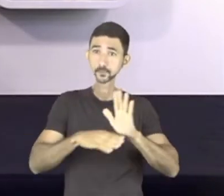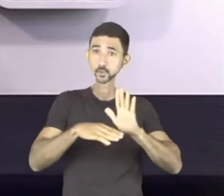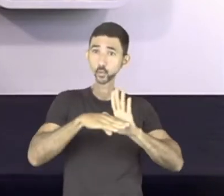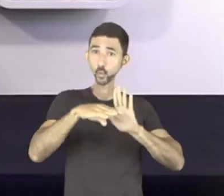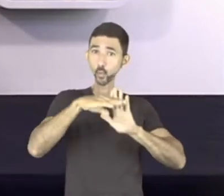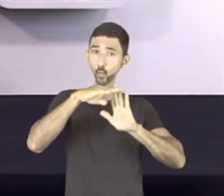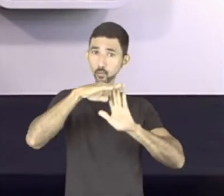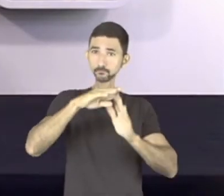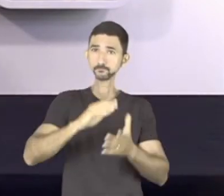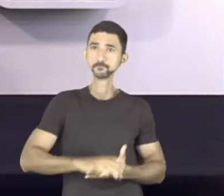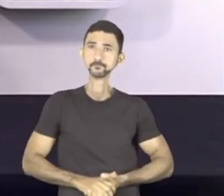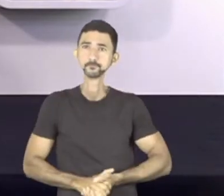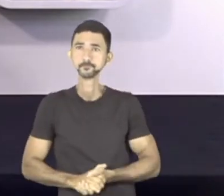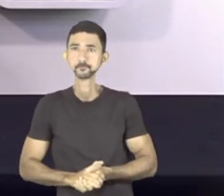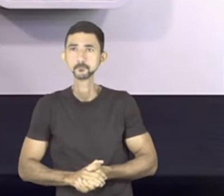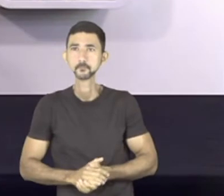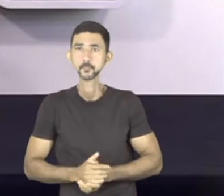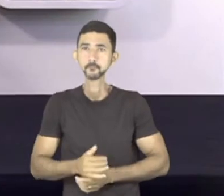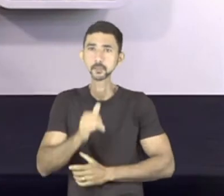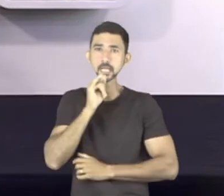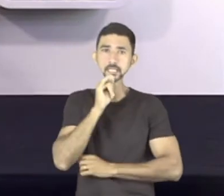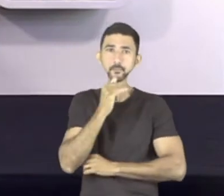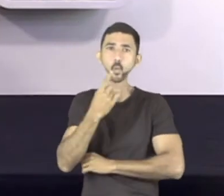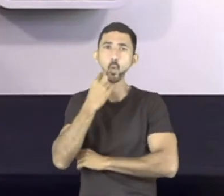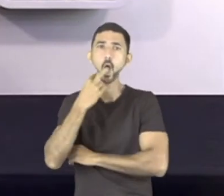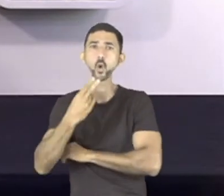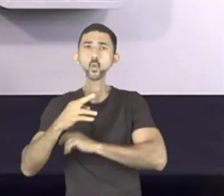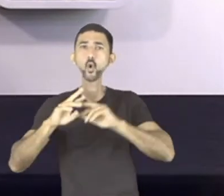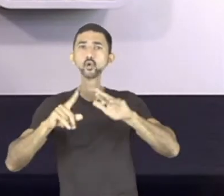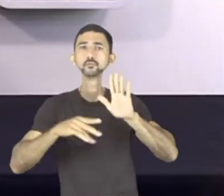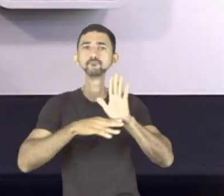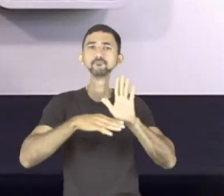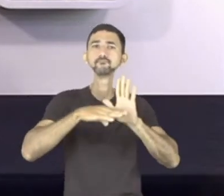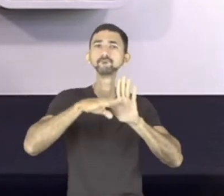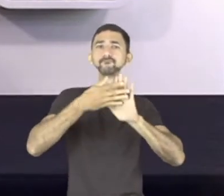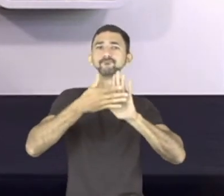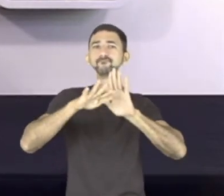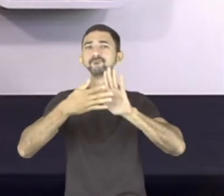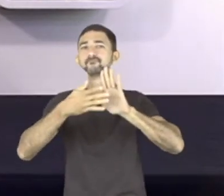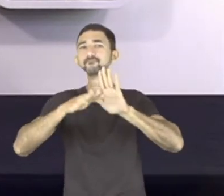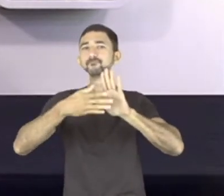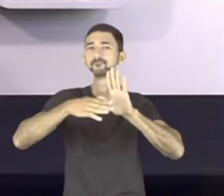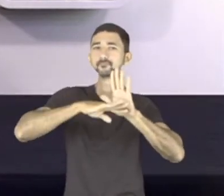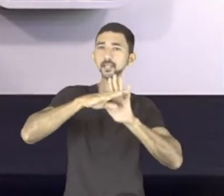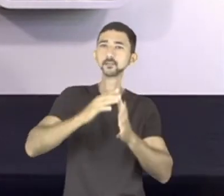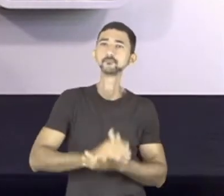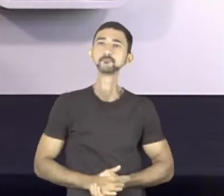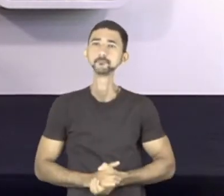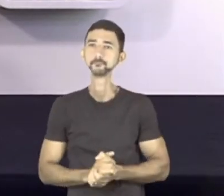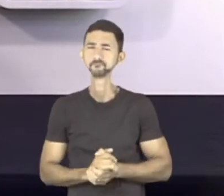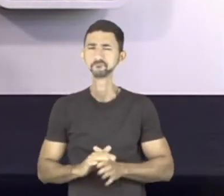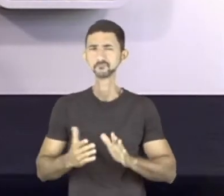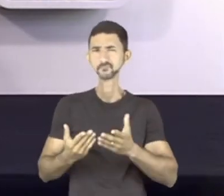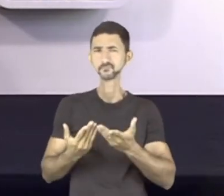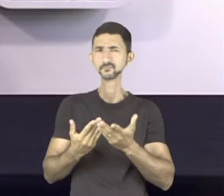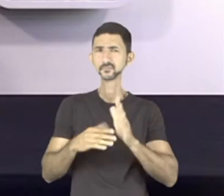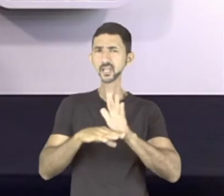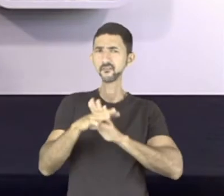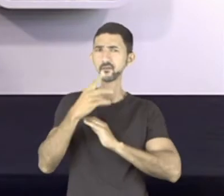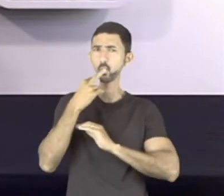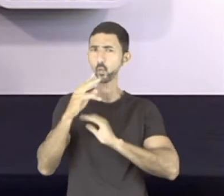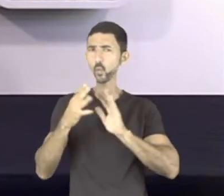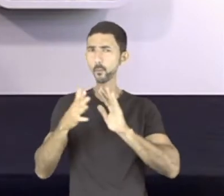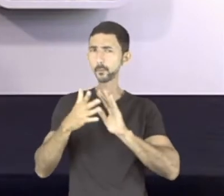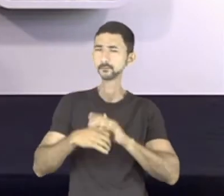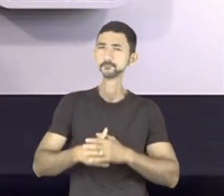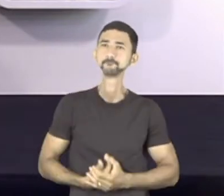graduações intermediárias, ou seja, são faixas que vão ficar entre as cores. Como assim, professor? Por